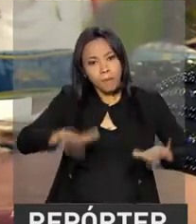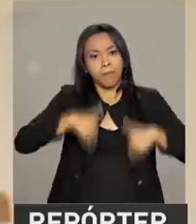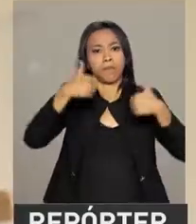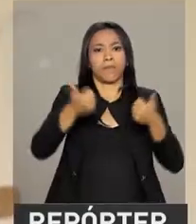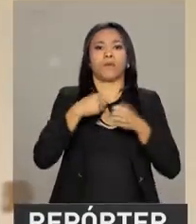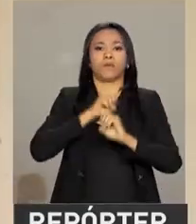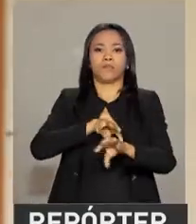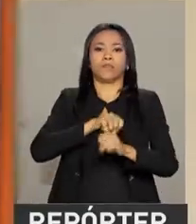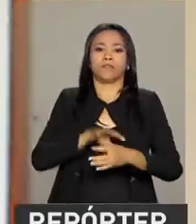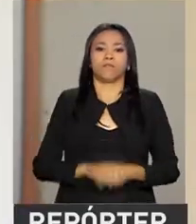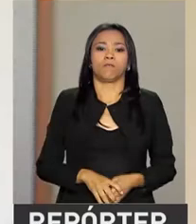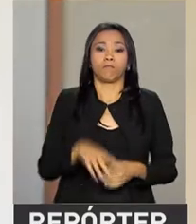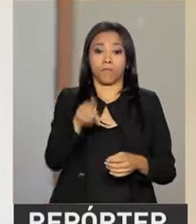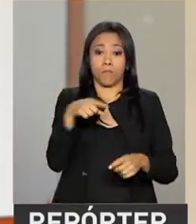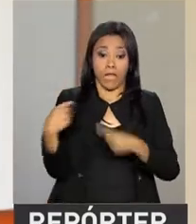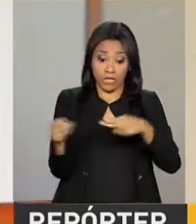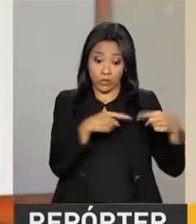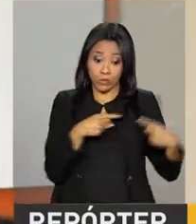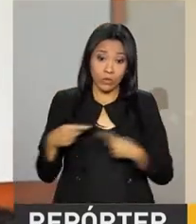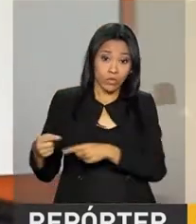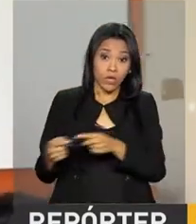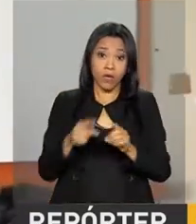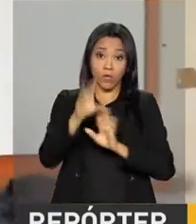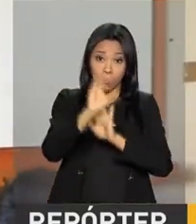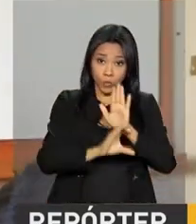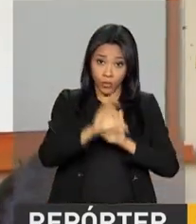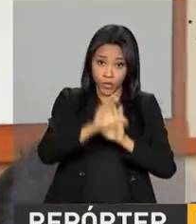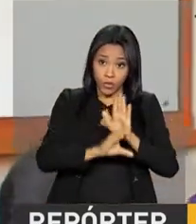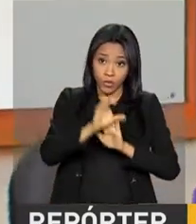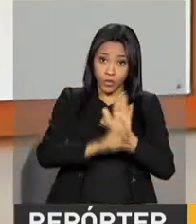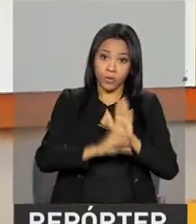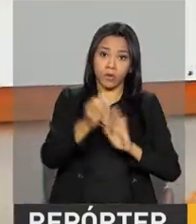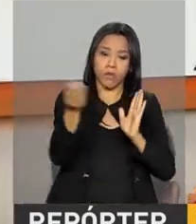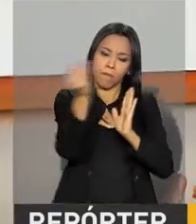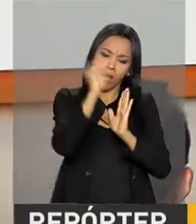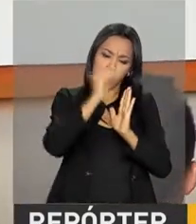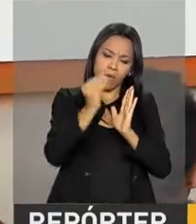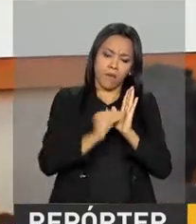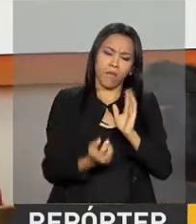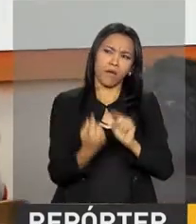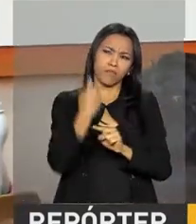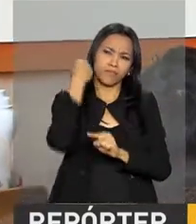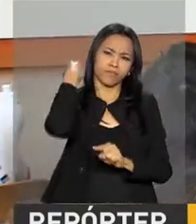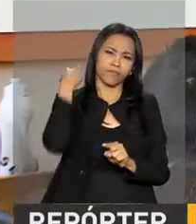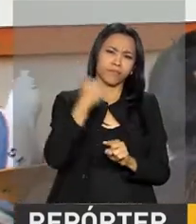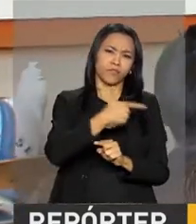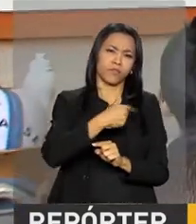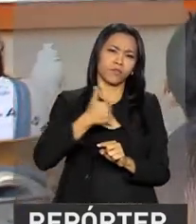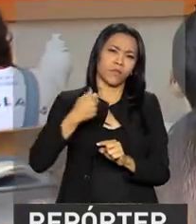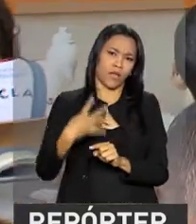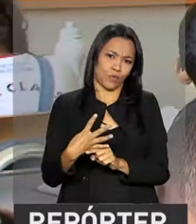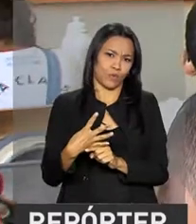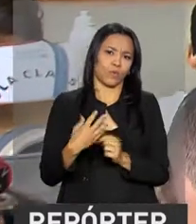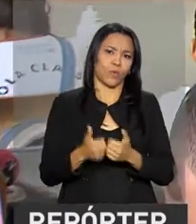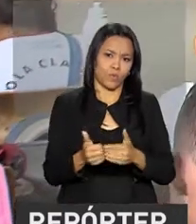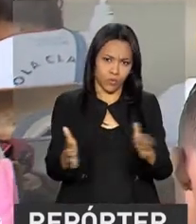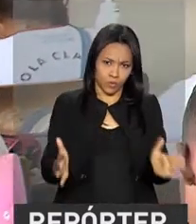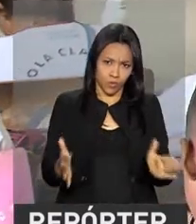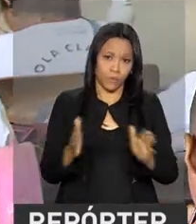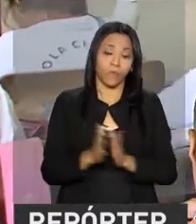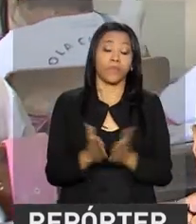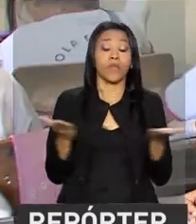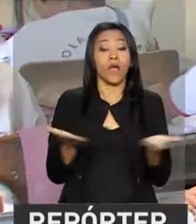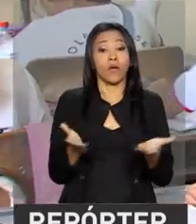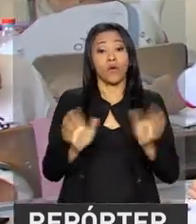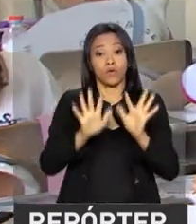mesmo. A discussão para montar a Base Nacional Curricular Comum começou em 2014. Agora o documento final para